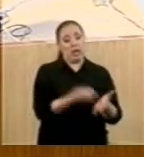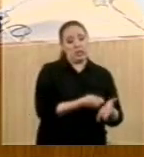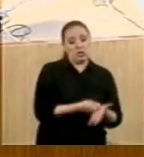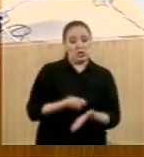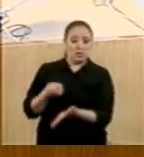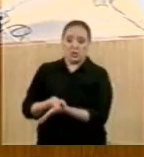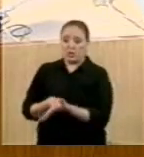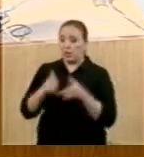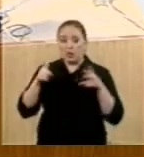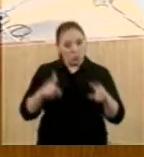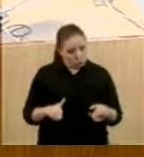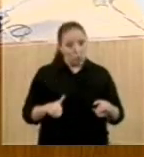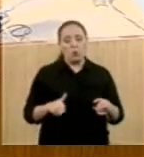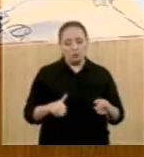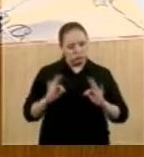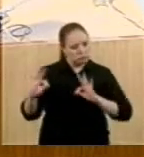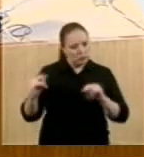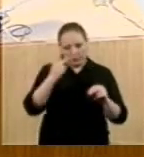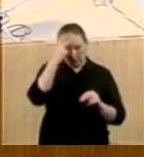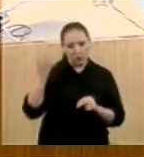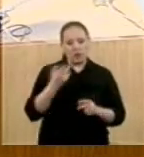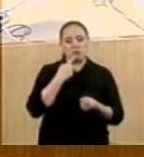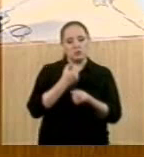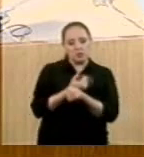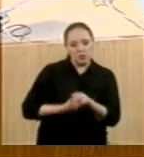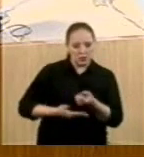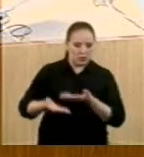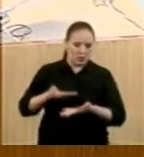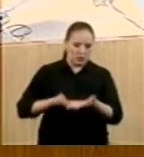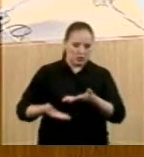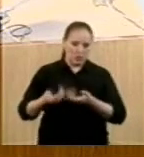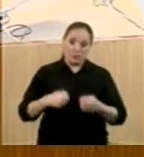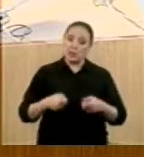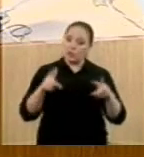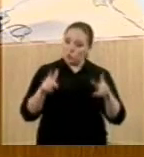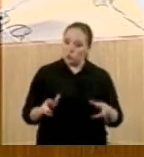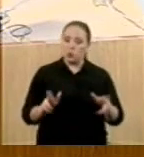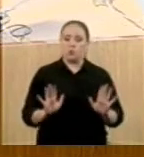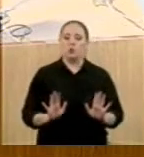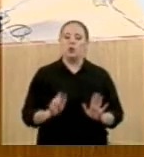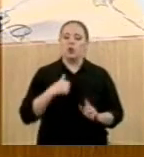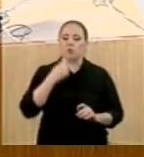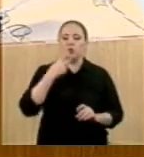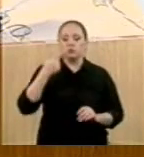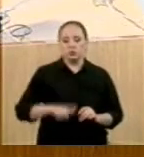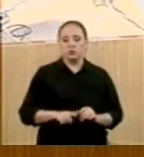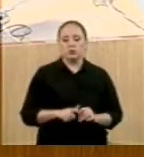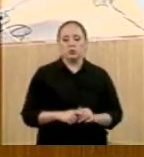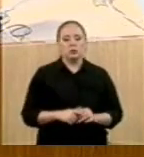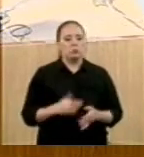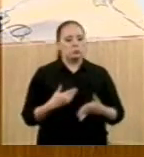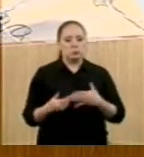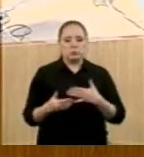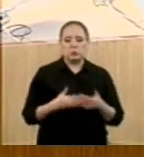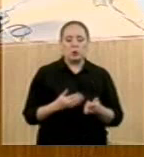e condicionantes a todos os candidatos a doadores de sangue, como disse e repito,